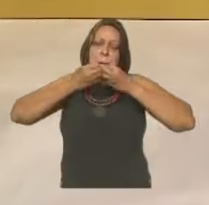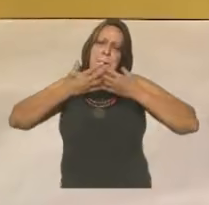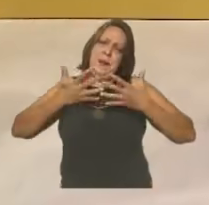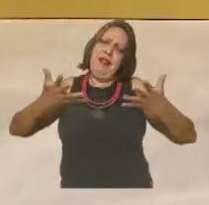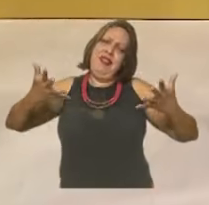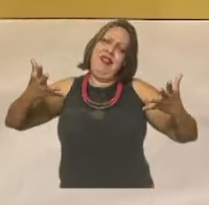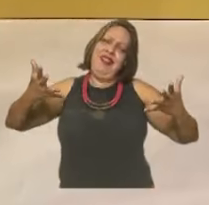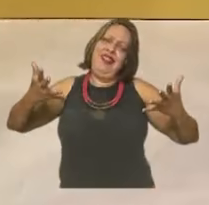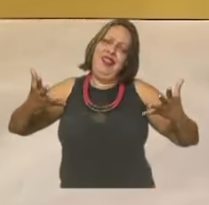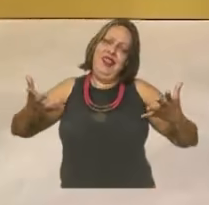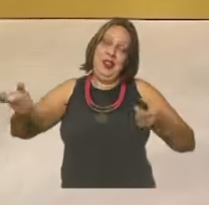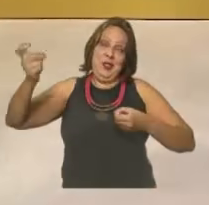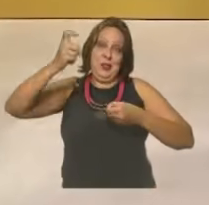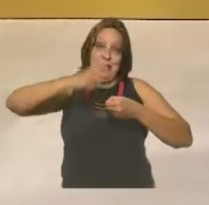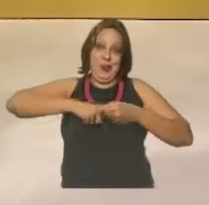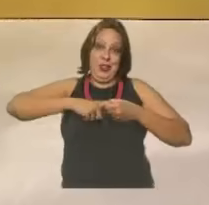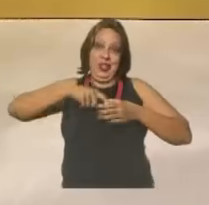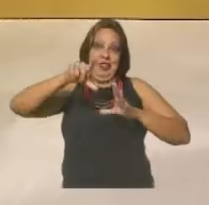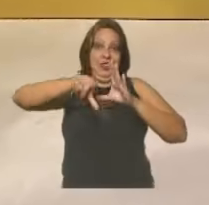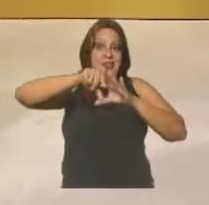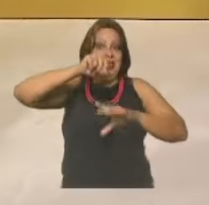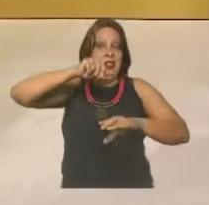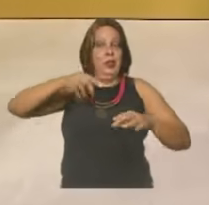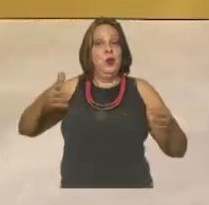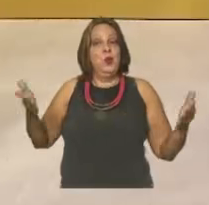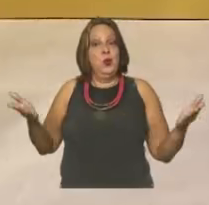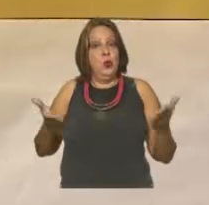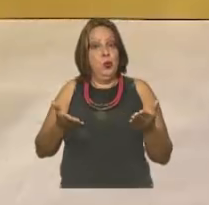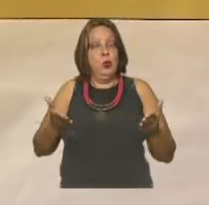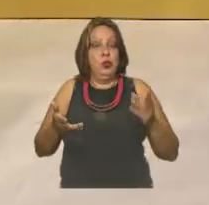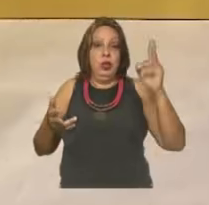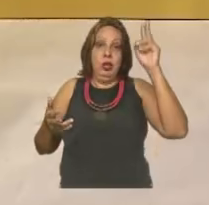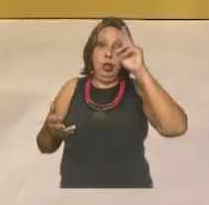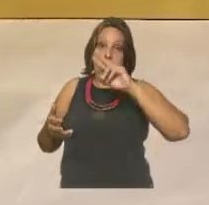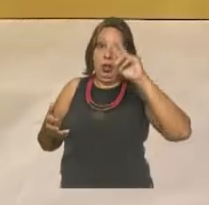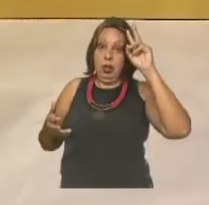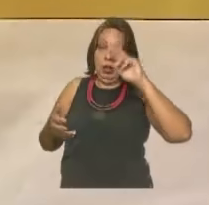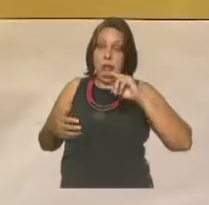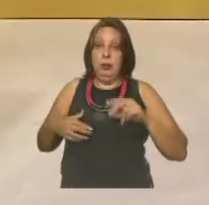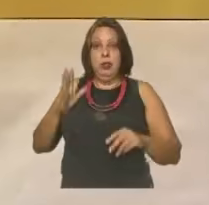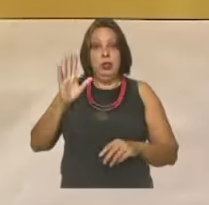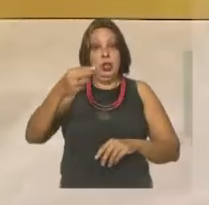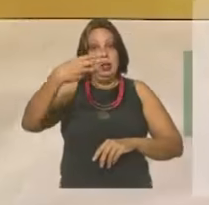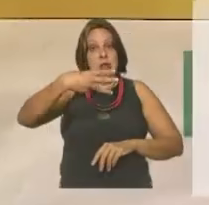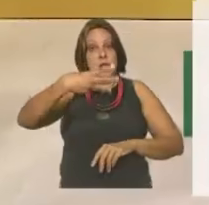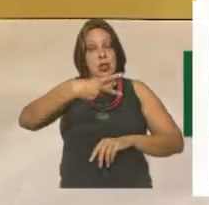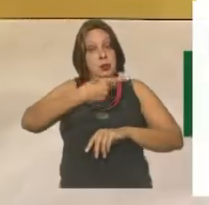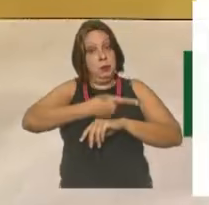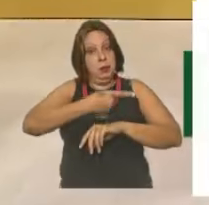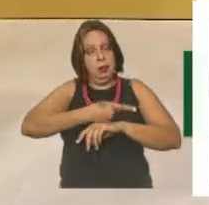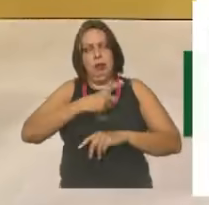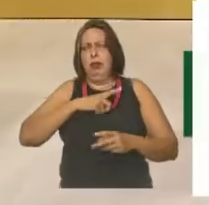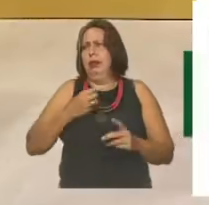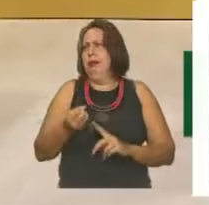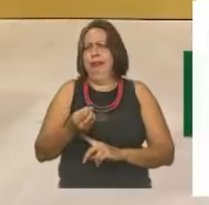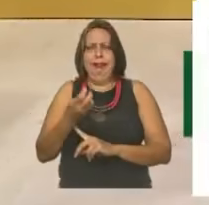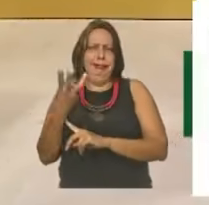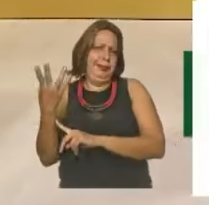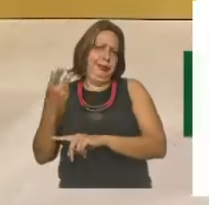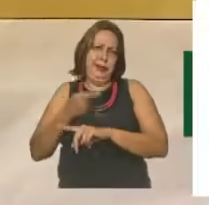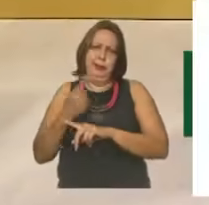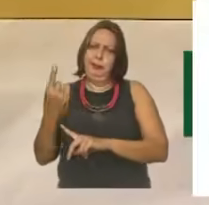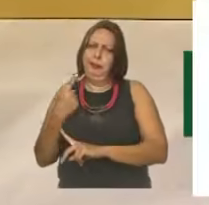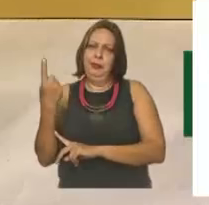Muito bem, voltando aqui para os nossos sorteios de hoje, lembro que já estamos chegando no terceiro prêmio, mas ainda tem muitos prêmios do Gira